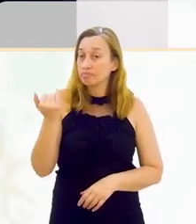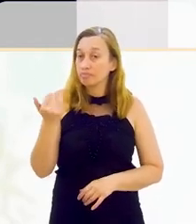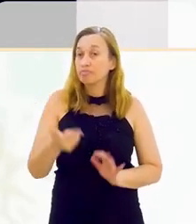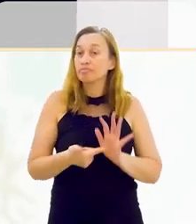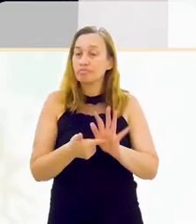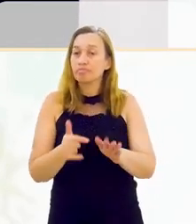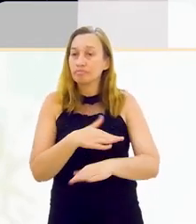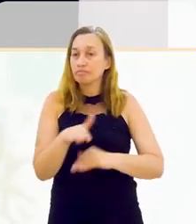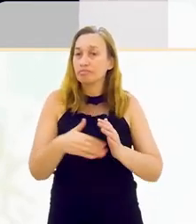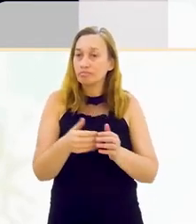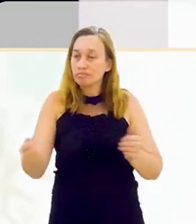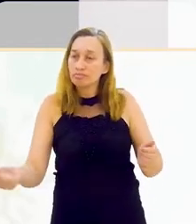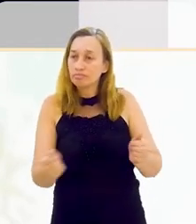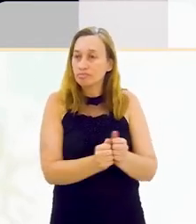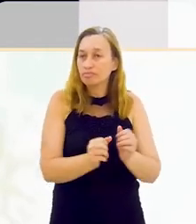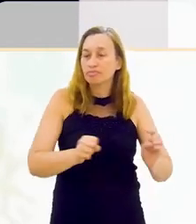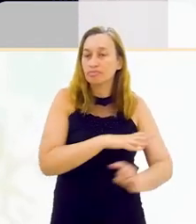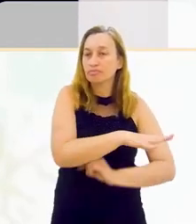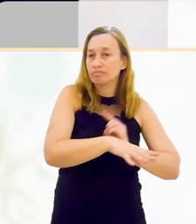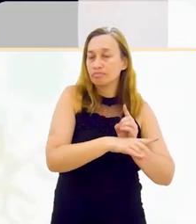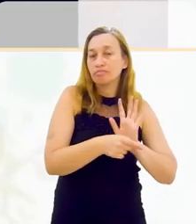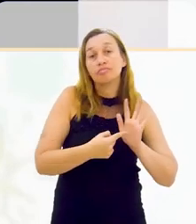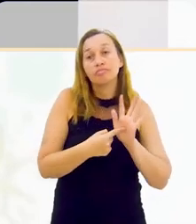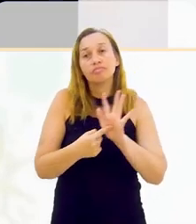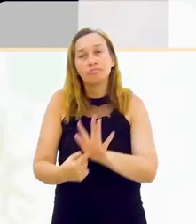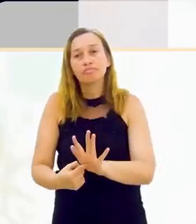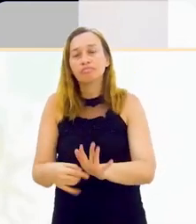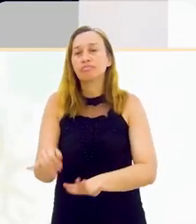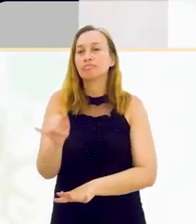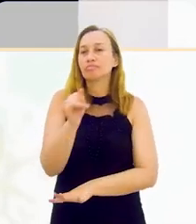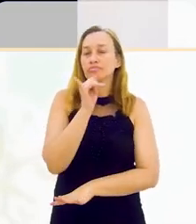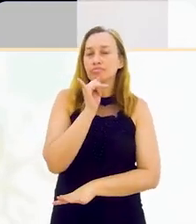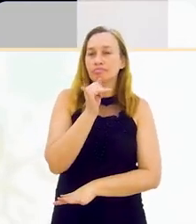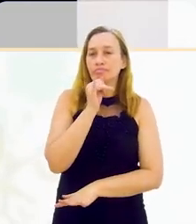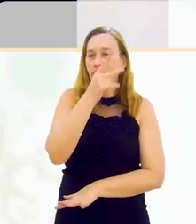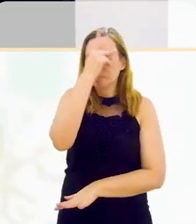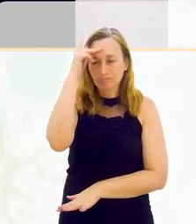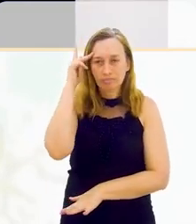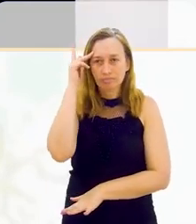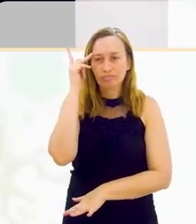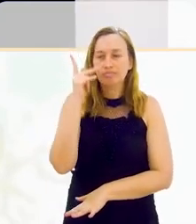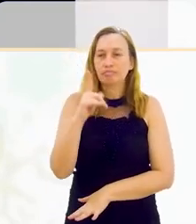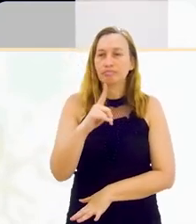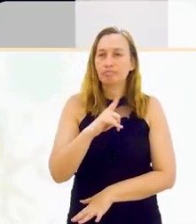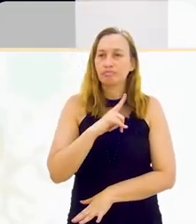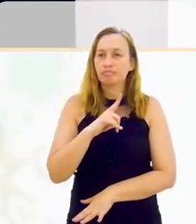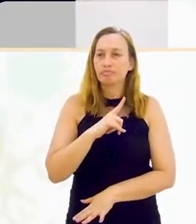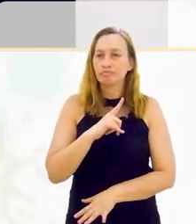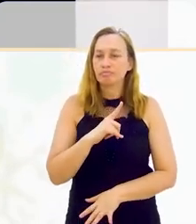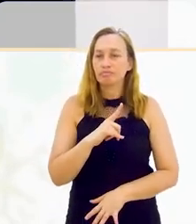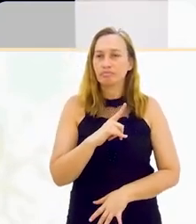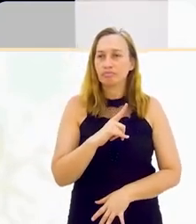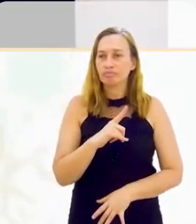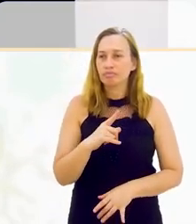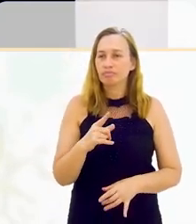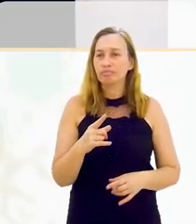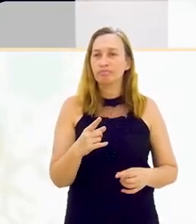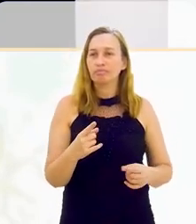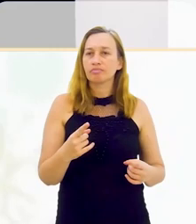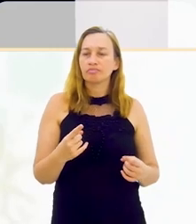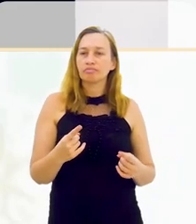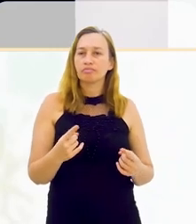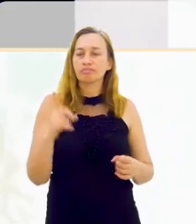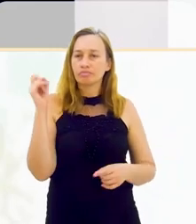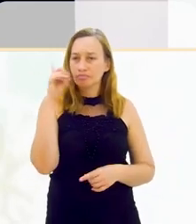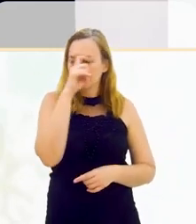É super importante trazer todo mundo para a sociedade e mostrar exemplos de pessoas que tiveram, que enfrentaram